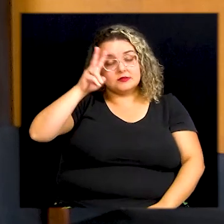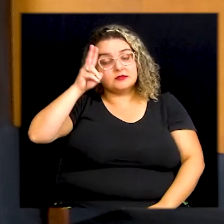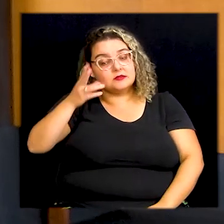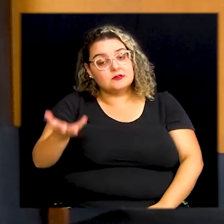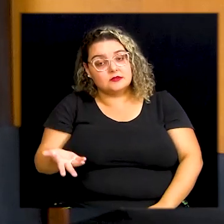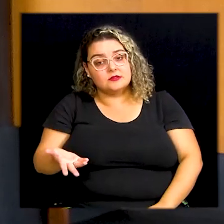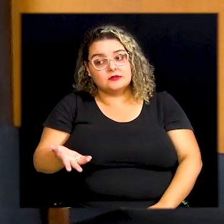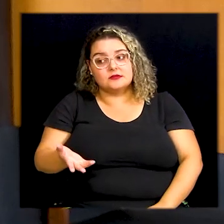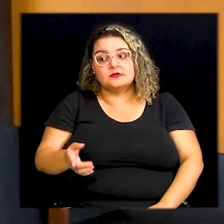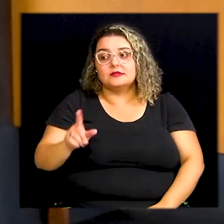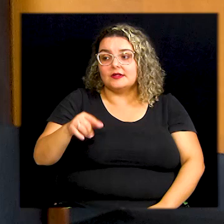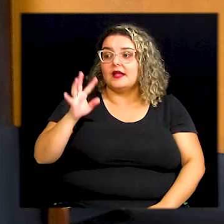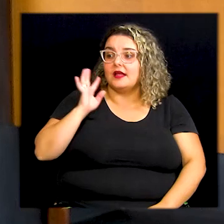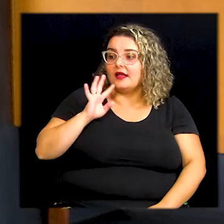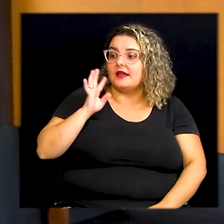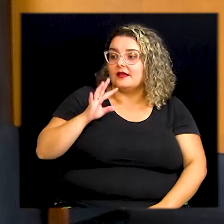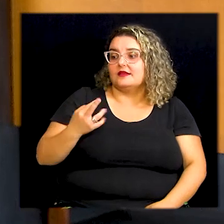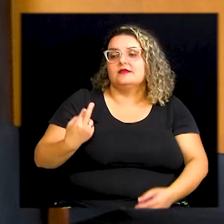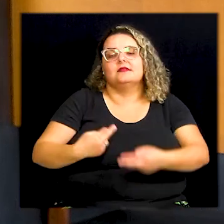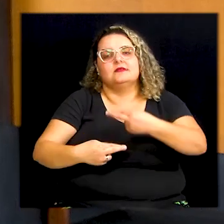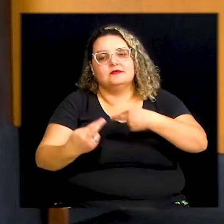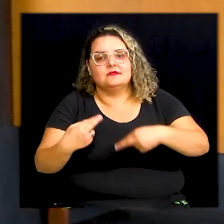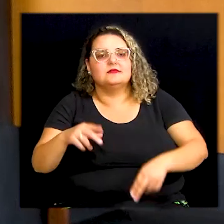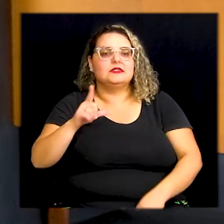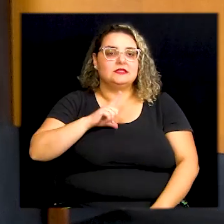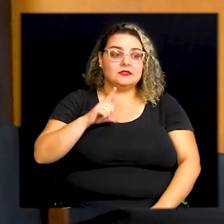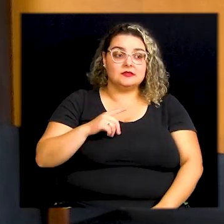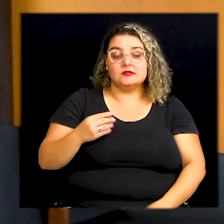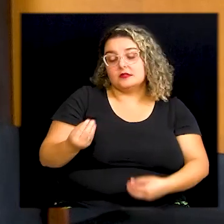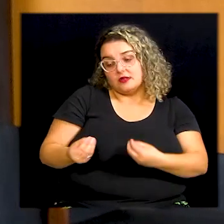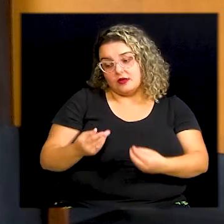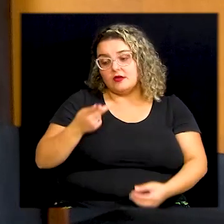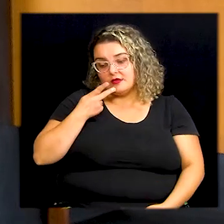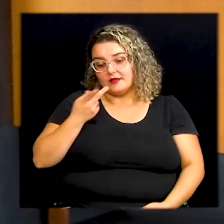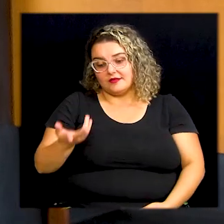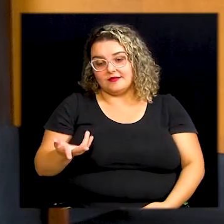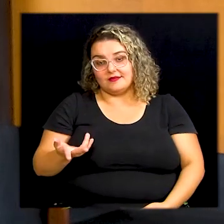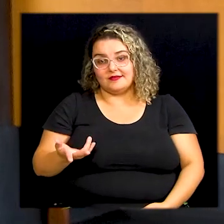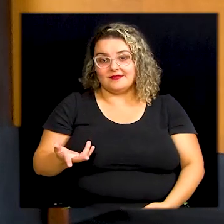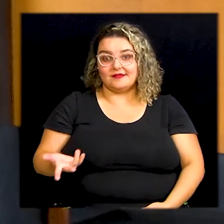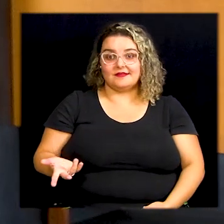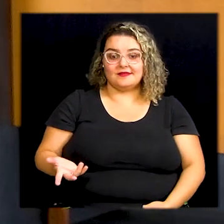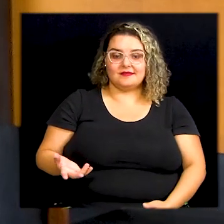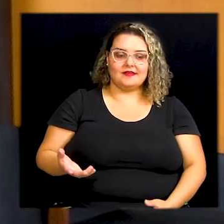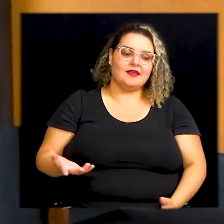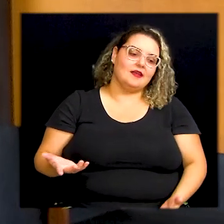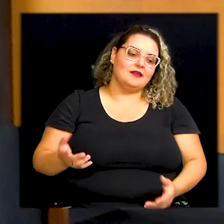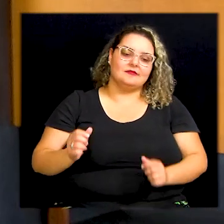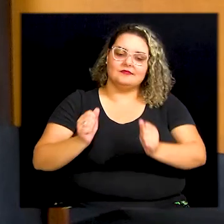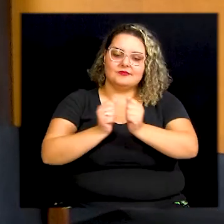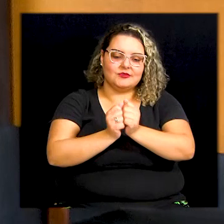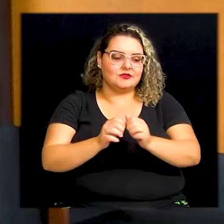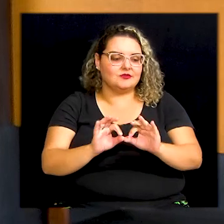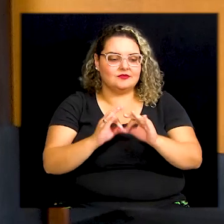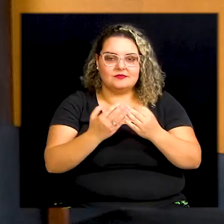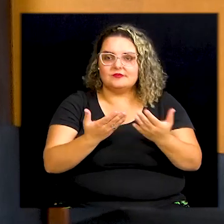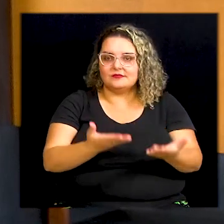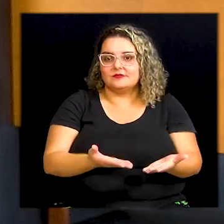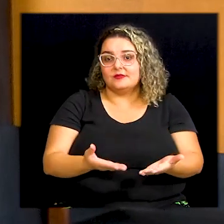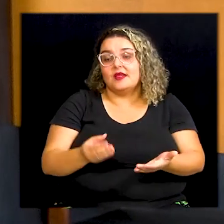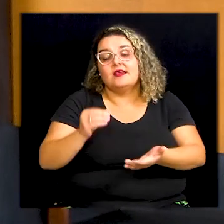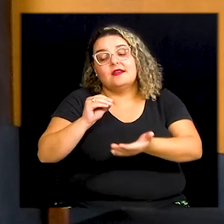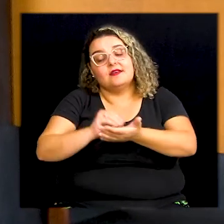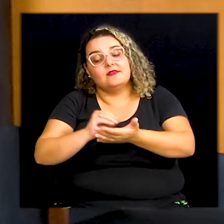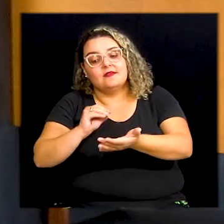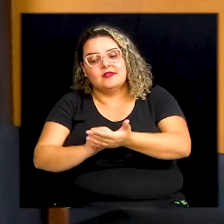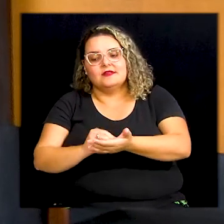história. Então é muito legal a relação que a gente tem. E como eu falei, eu curto bastante estar com eles. Às vezes eles fazem falta em